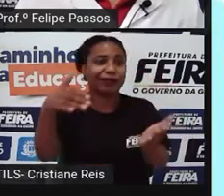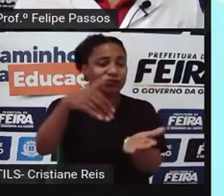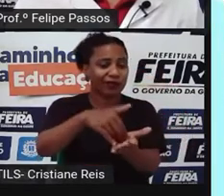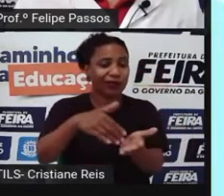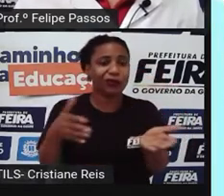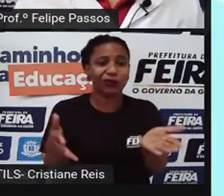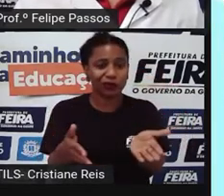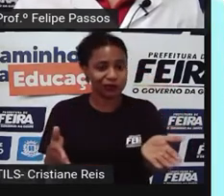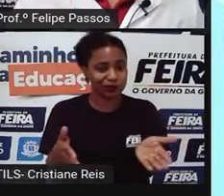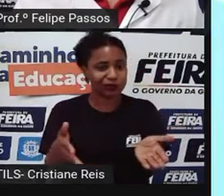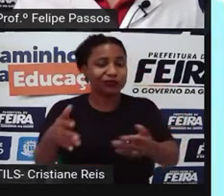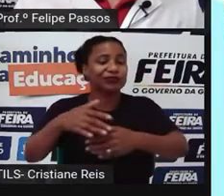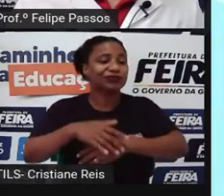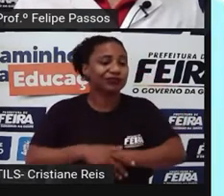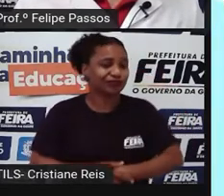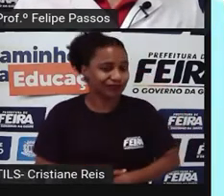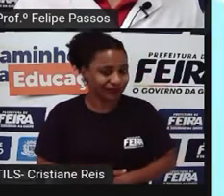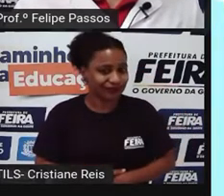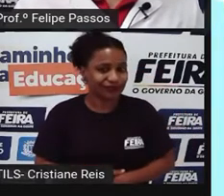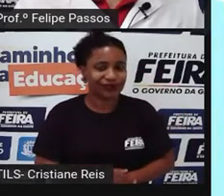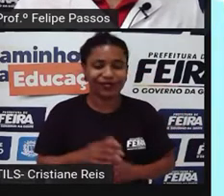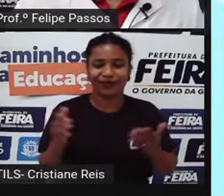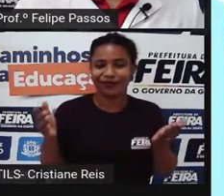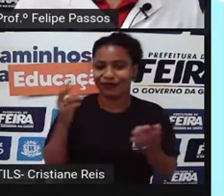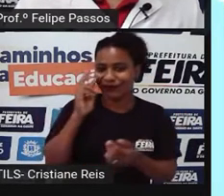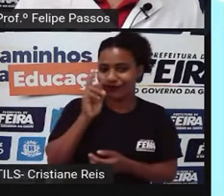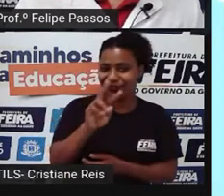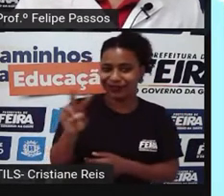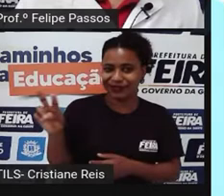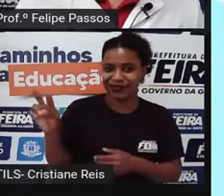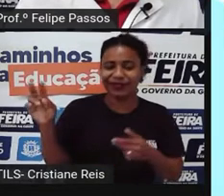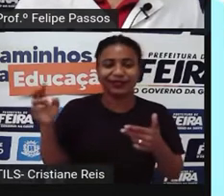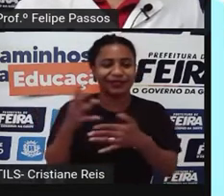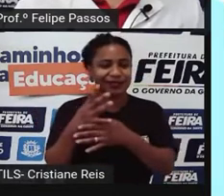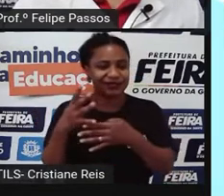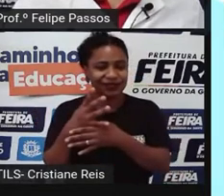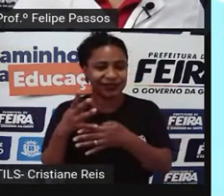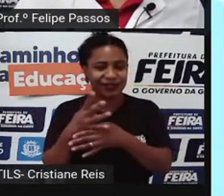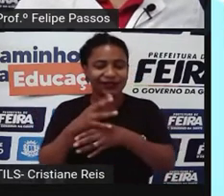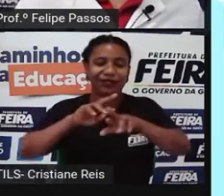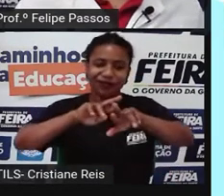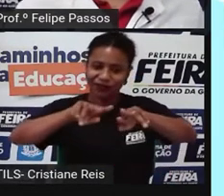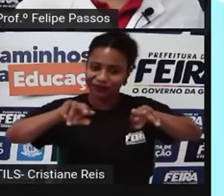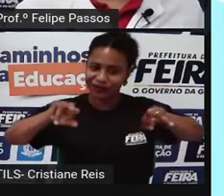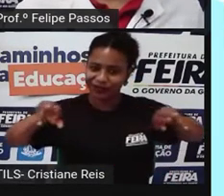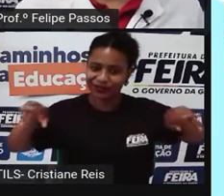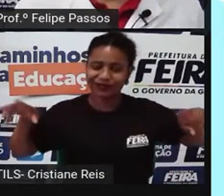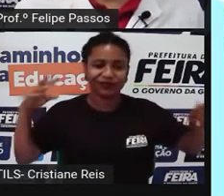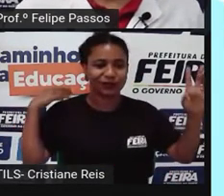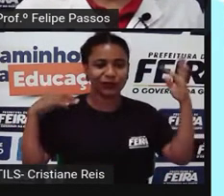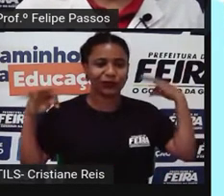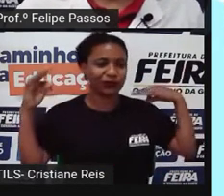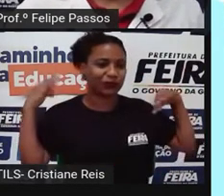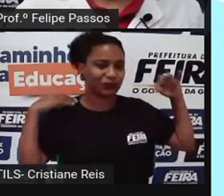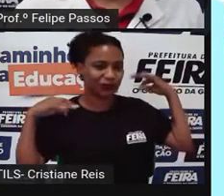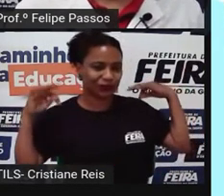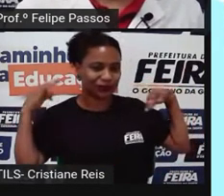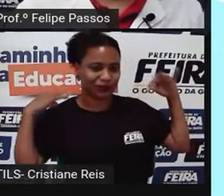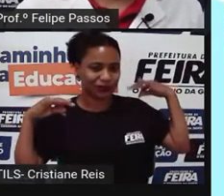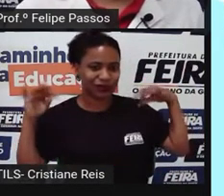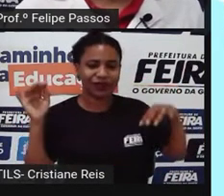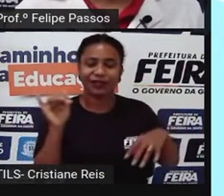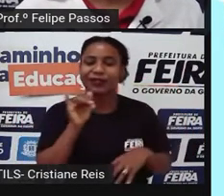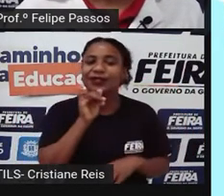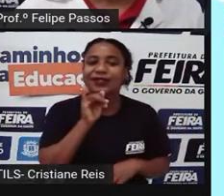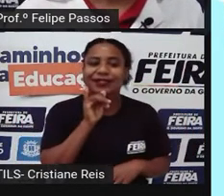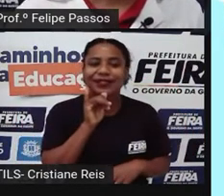gente tem diversas e diversas e diversas cidades do nosso país que são turísticas. Um exemplo